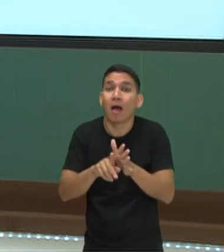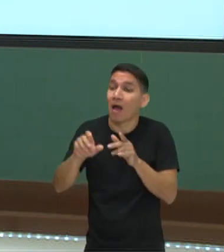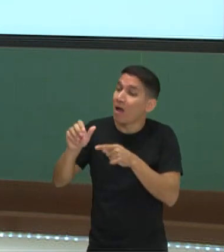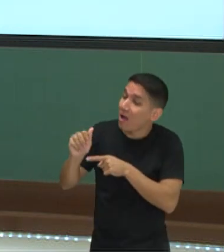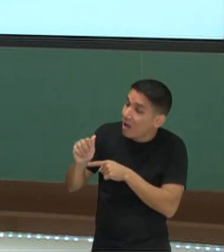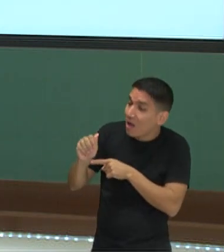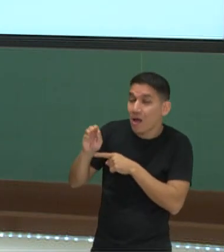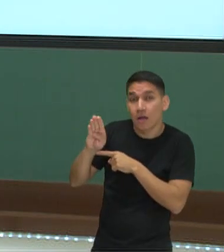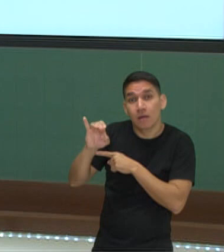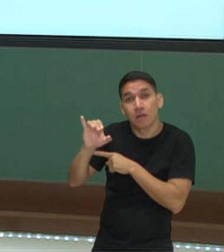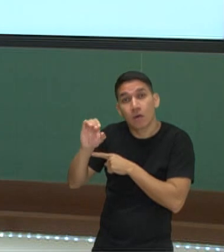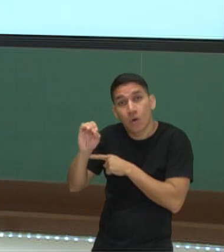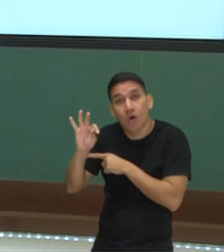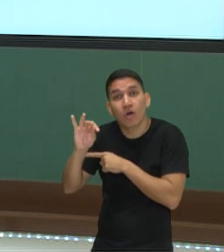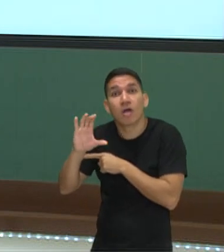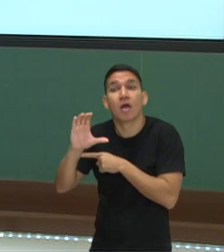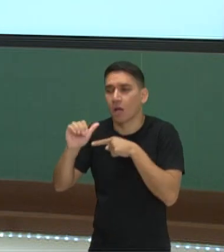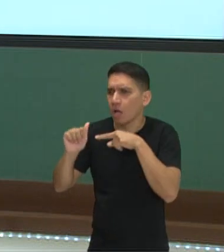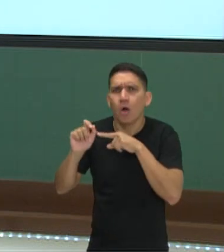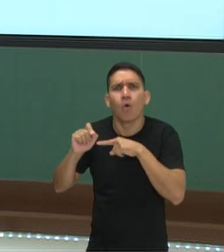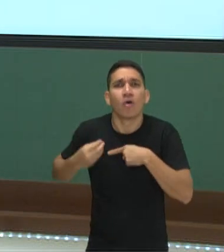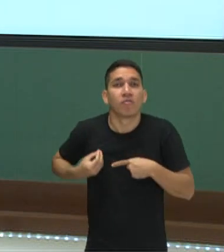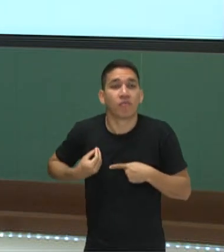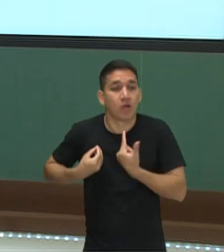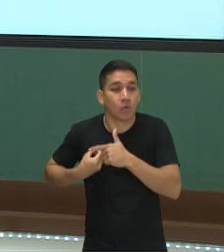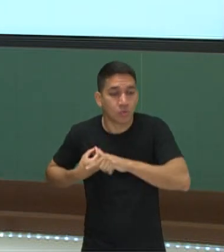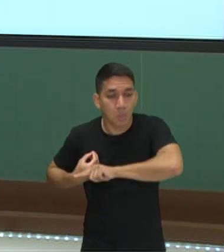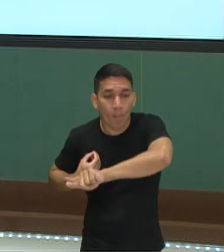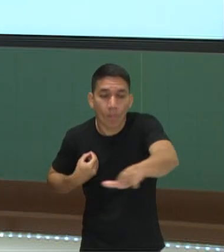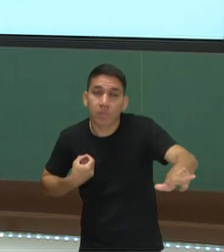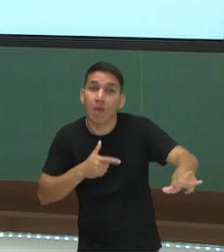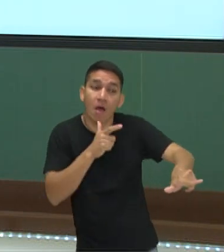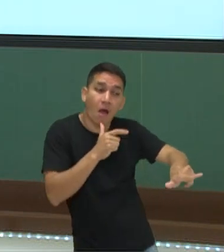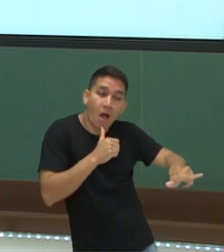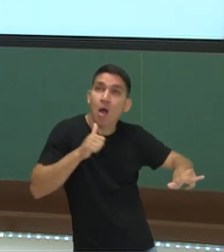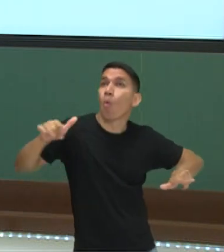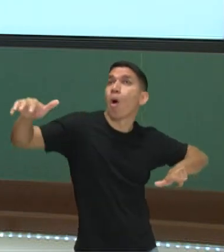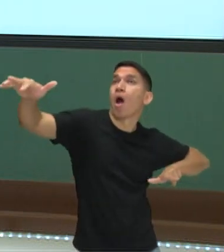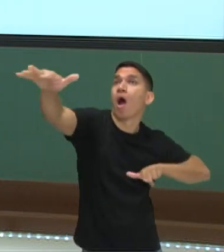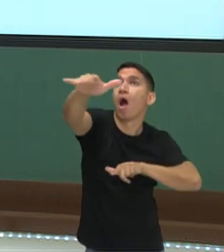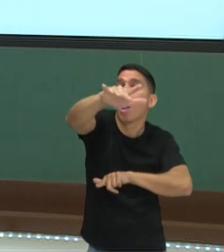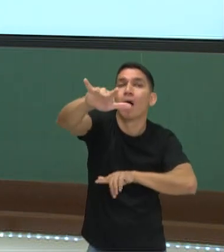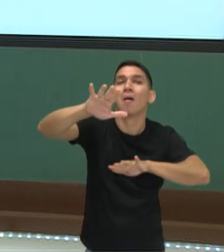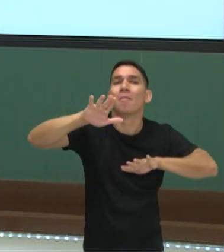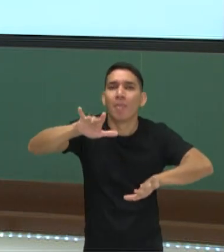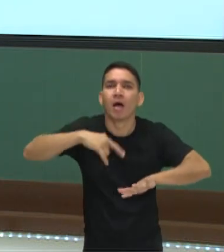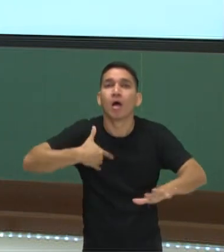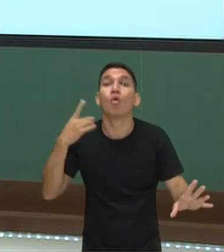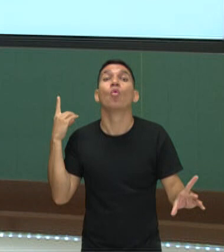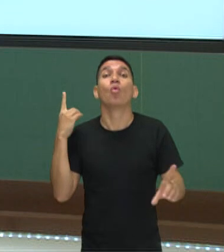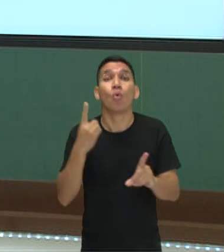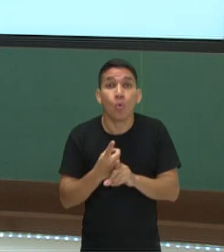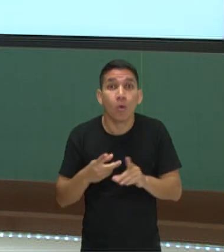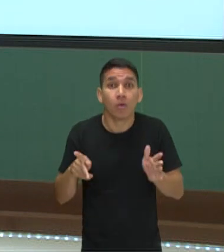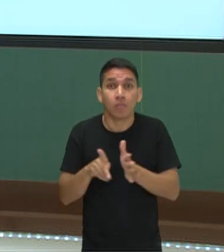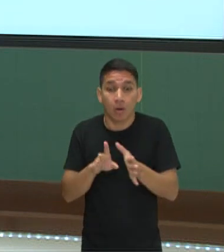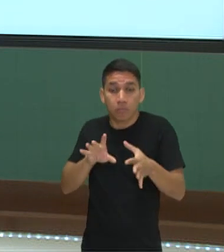não é vivo. A água, o ar, mas eu vou encontrar aquilo que é